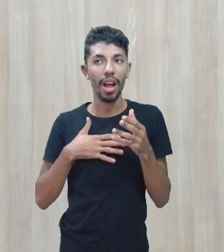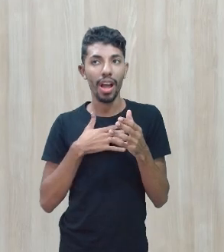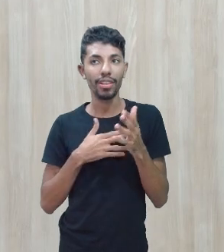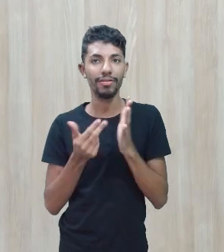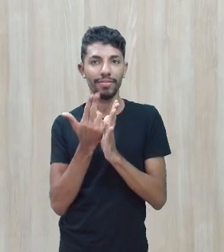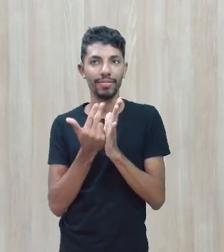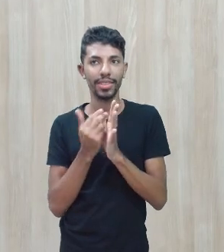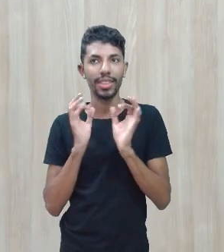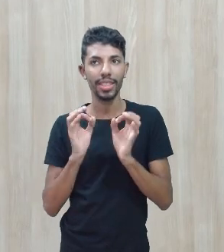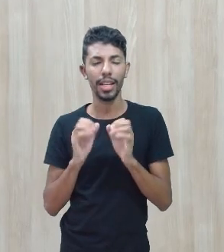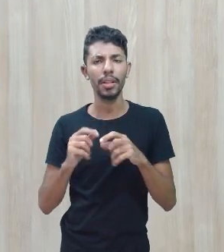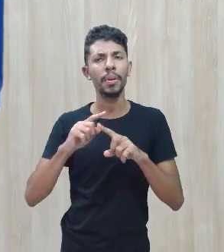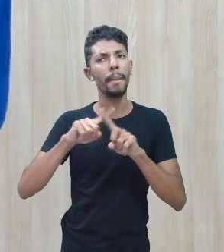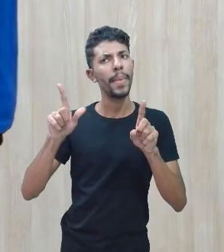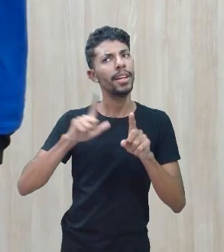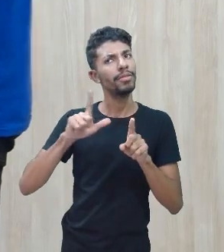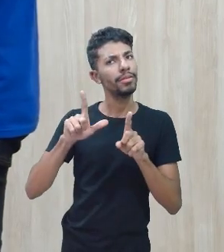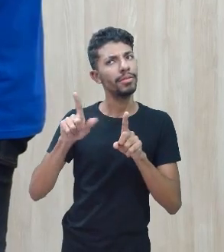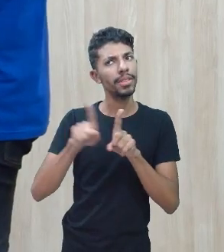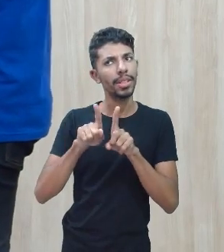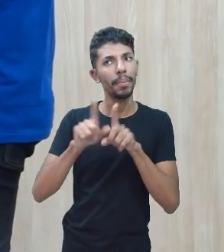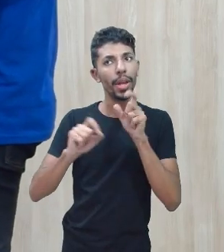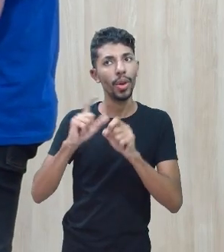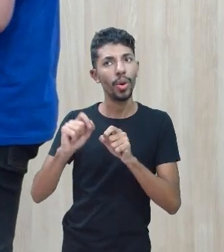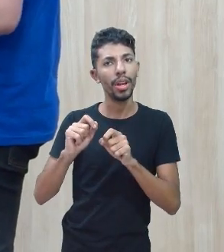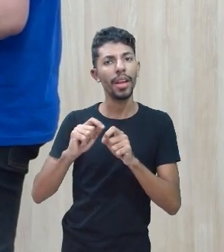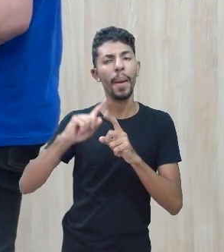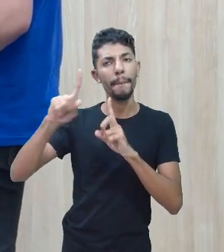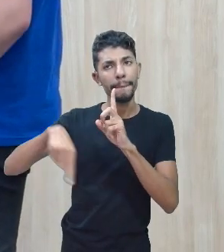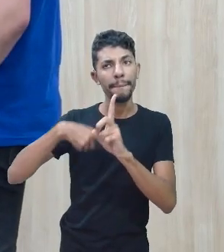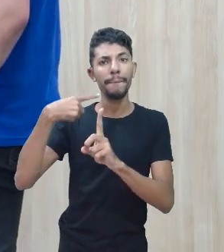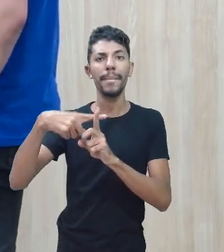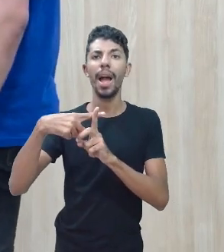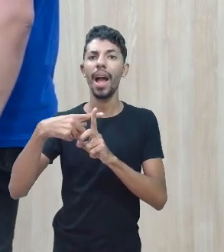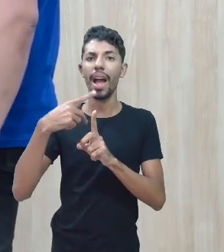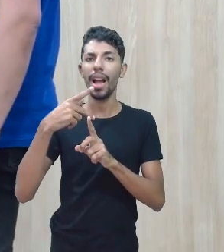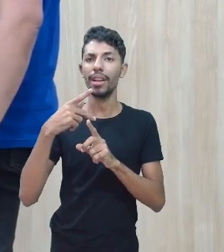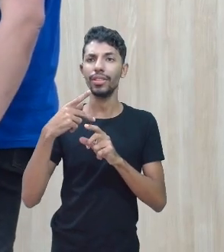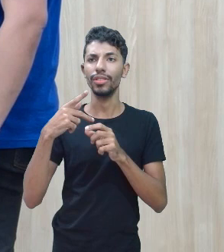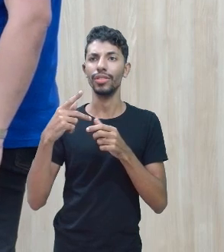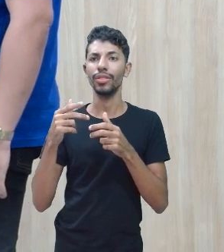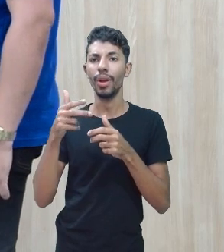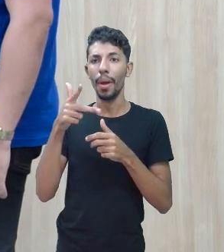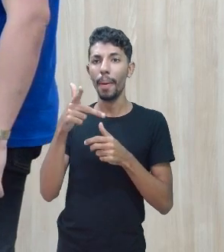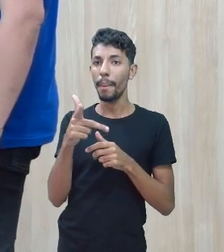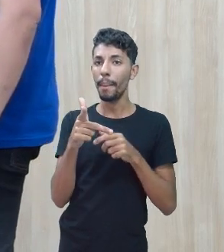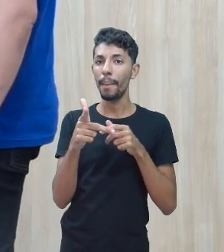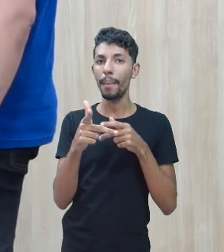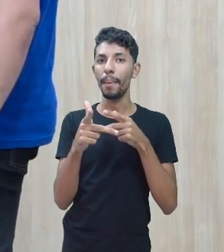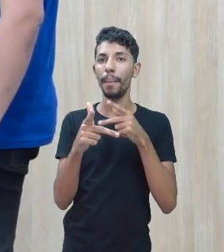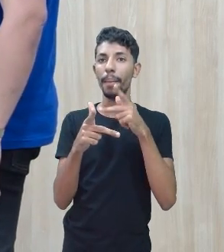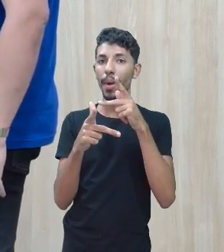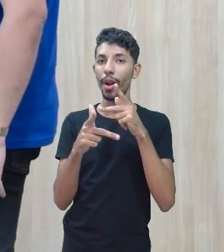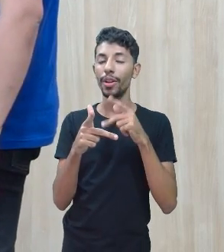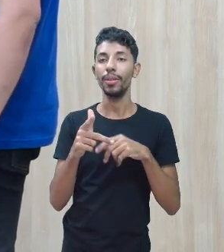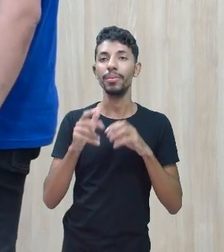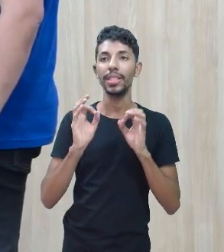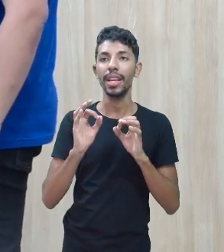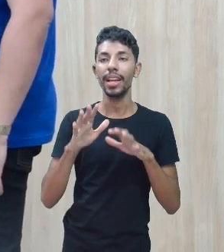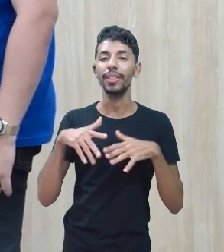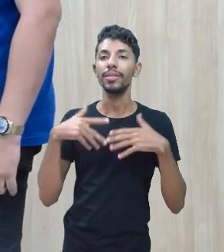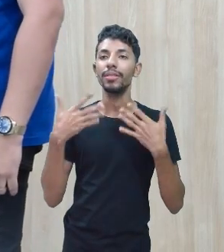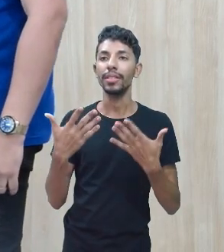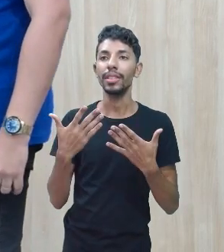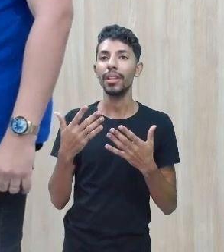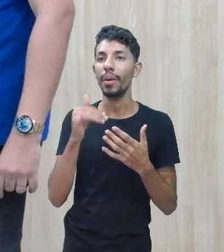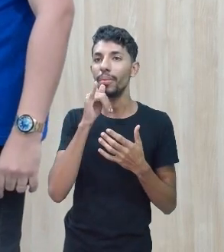eles porque eles têm uma outra situação, né? Eles vão ganhar uma alteração. No caso dos verbos terminados em